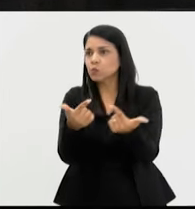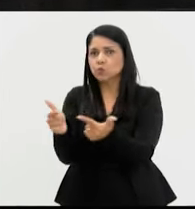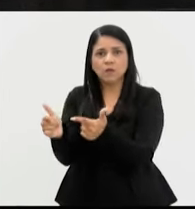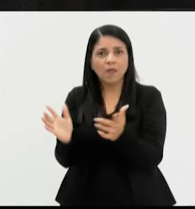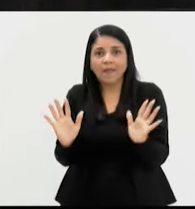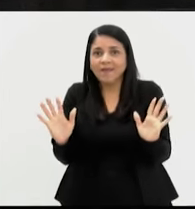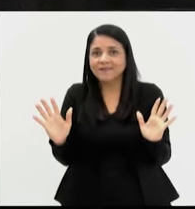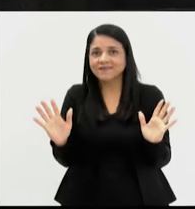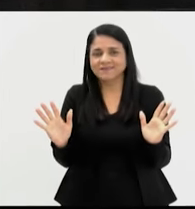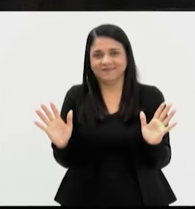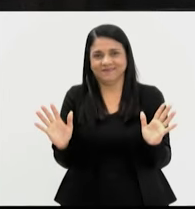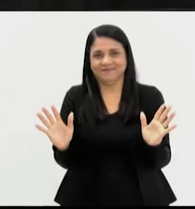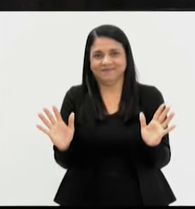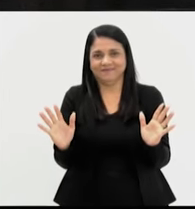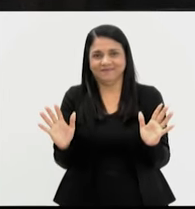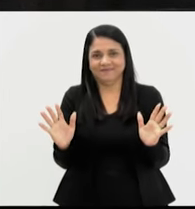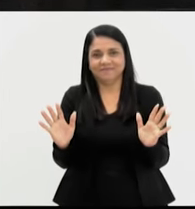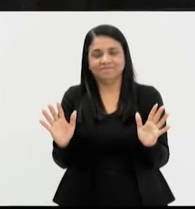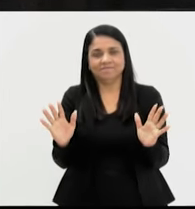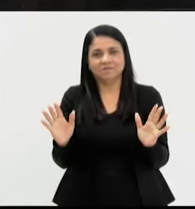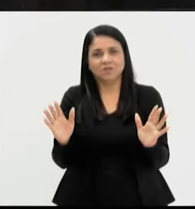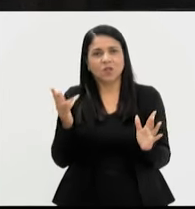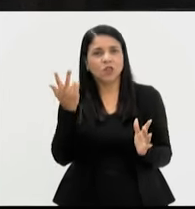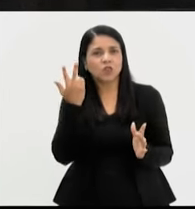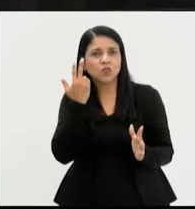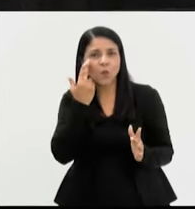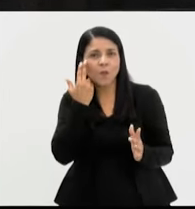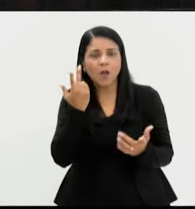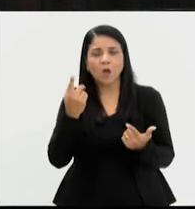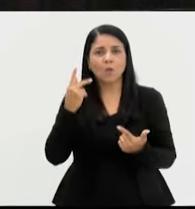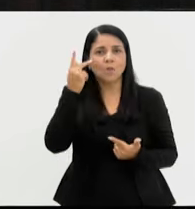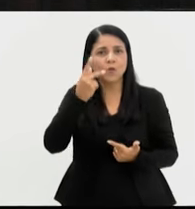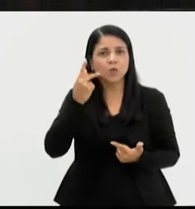ninguém Isso faz parte do jogo político